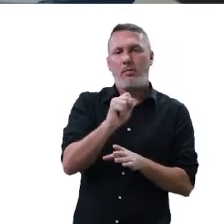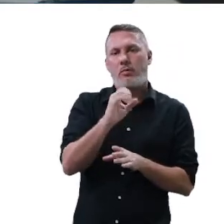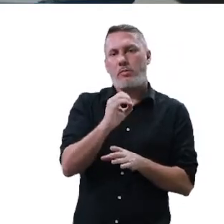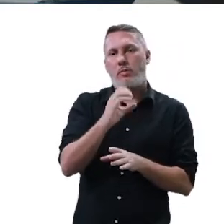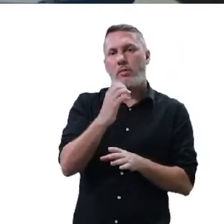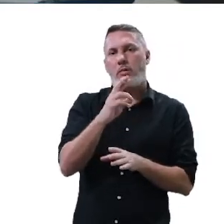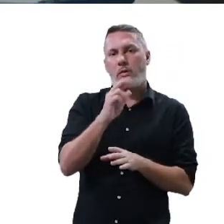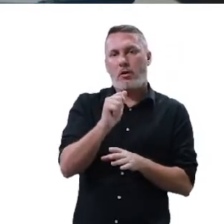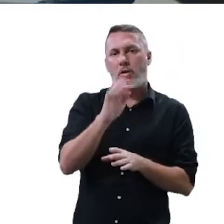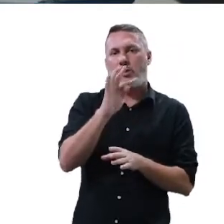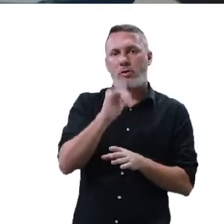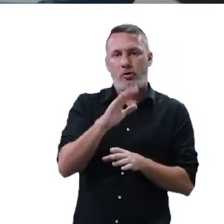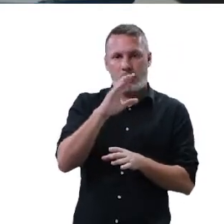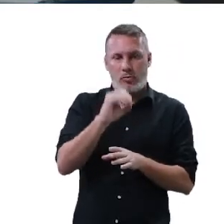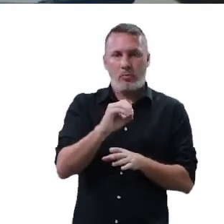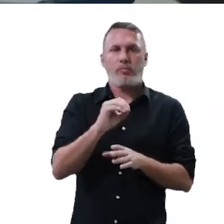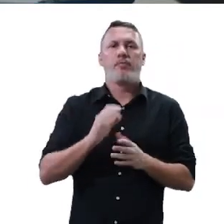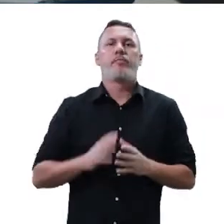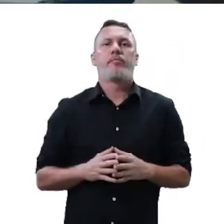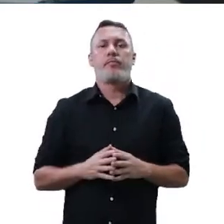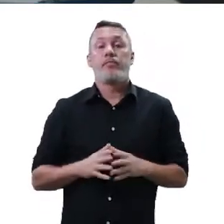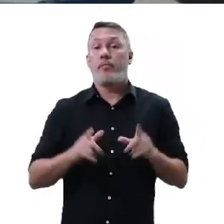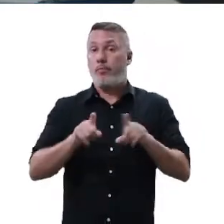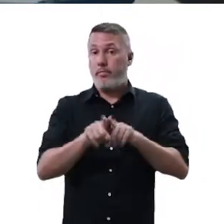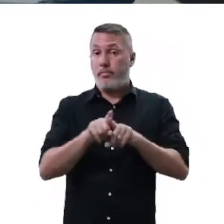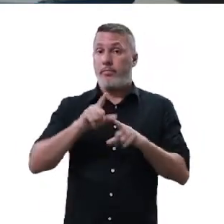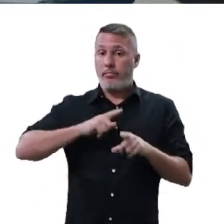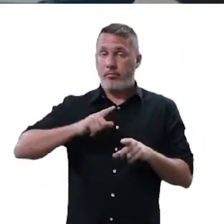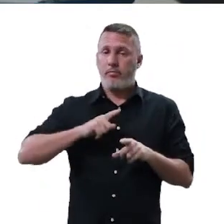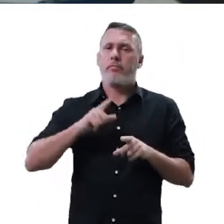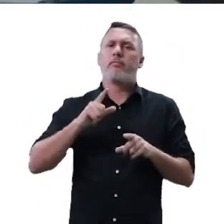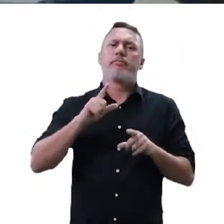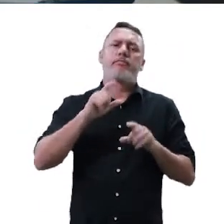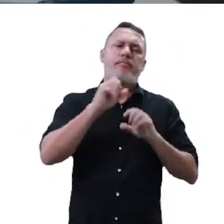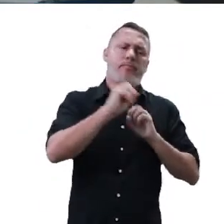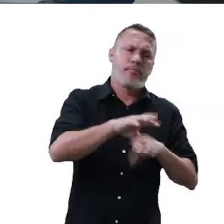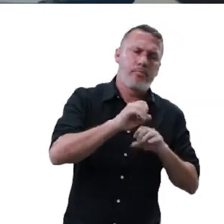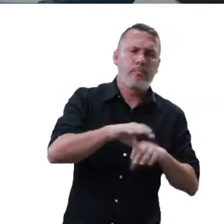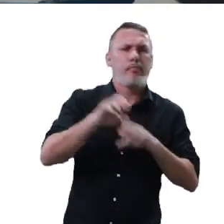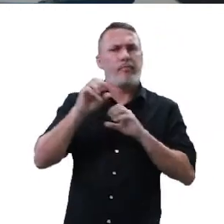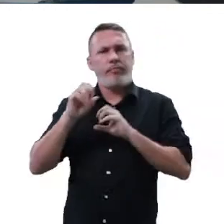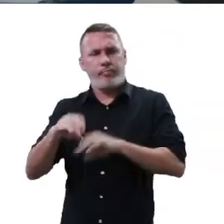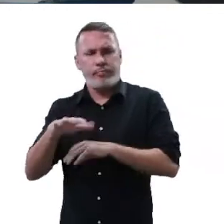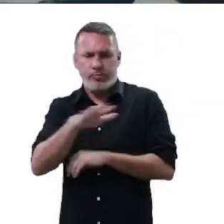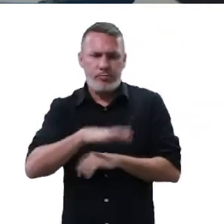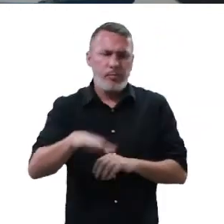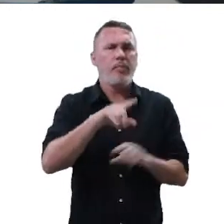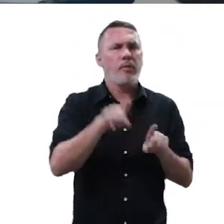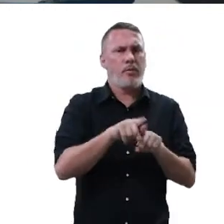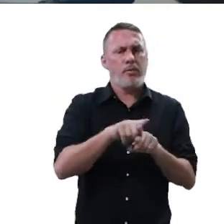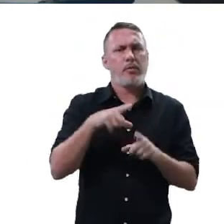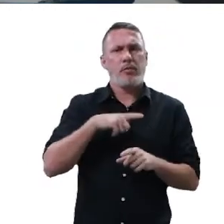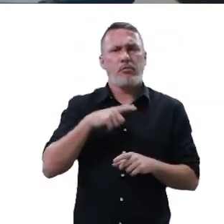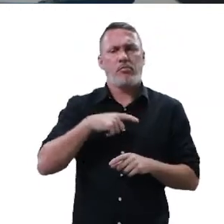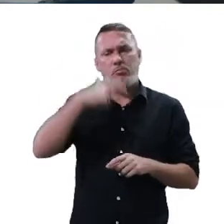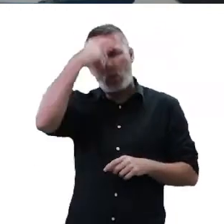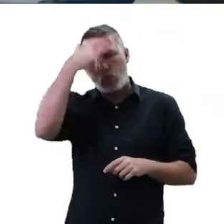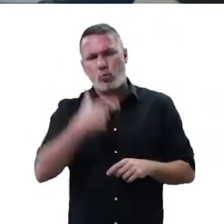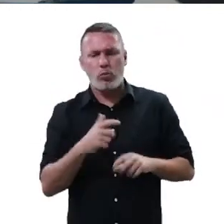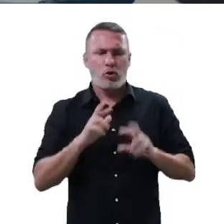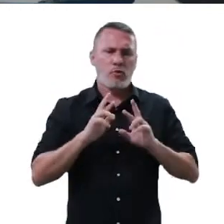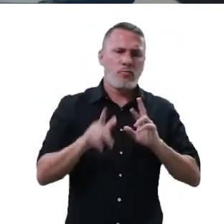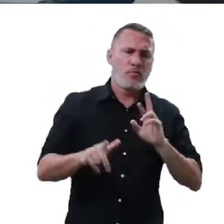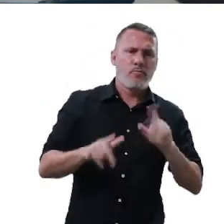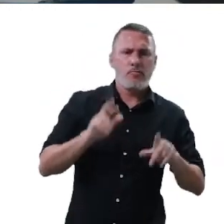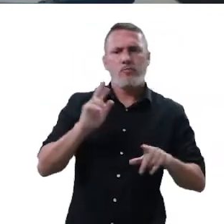vamos falar, então, um pouquinho sobre essa... Também existe entre eles, além de escolas diferentes, existem algumas posturas diferentes,